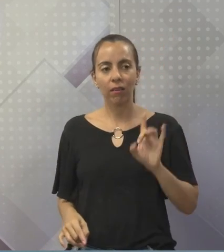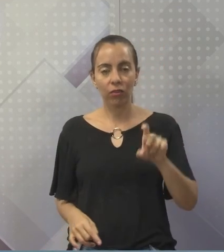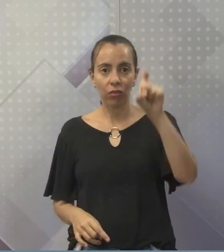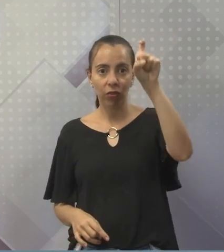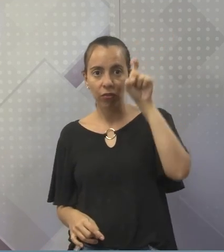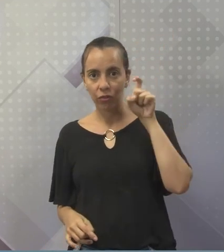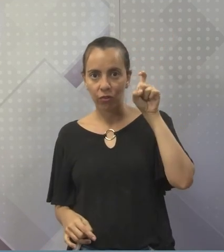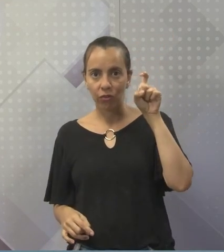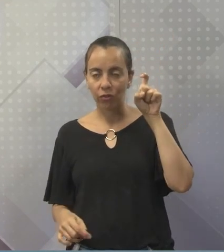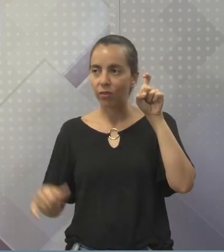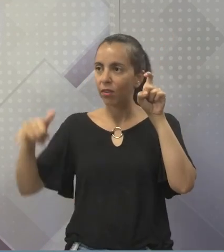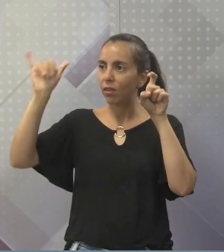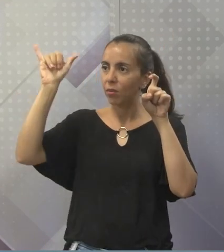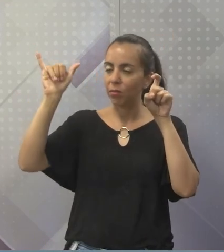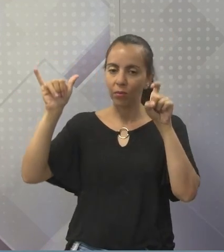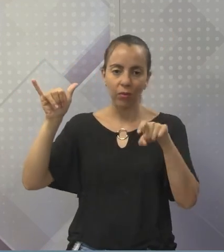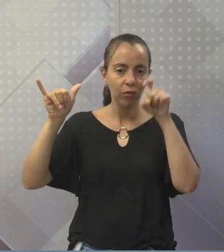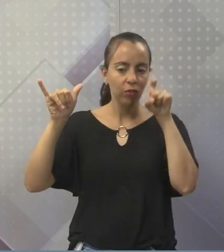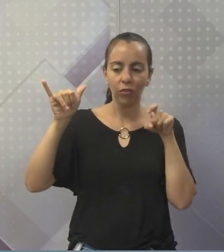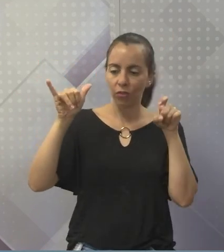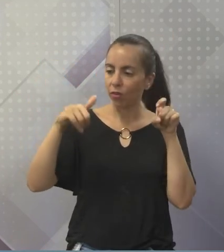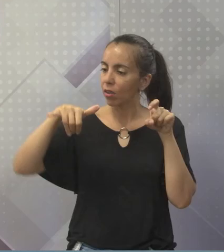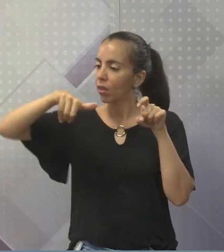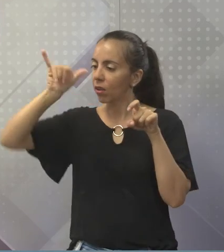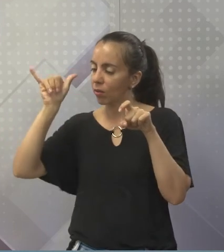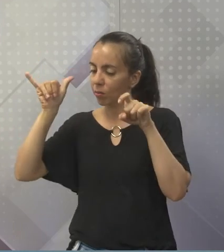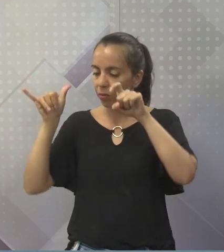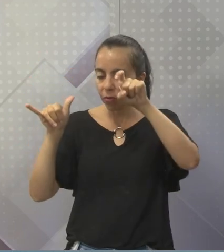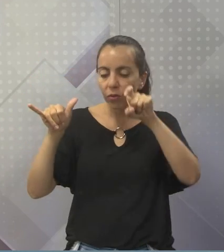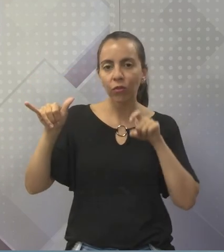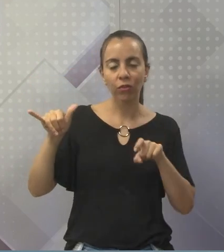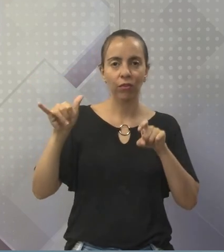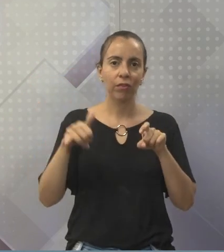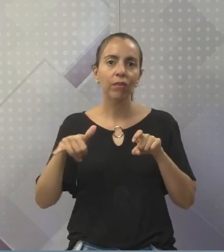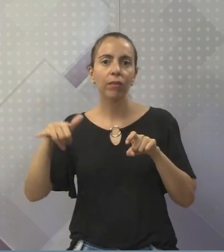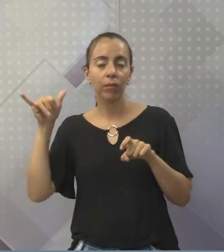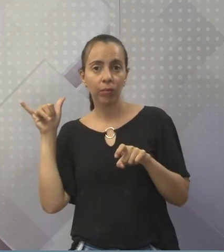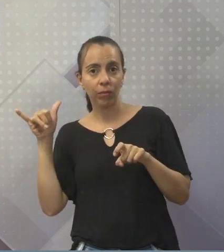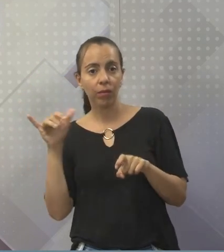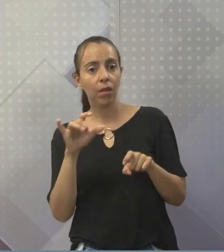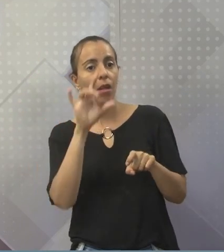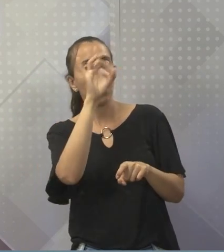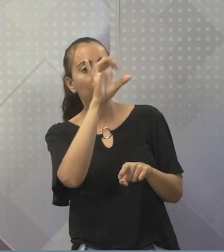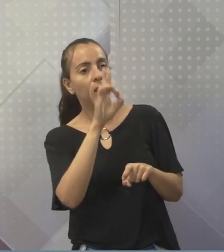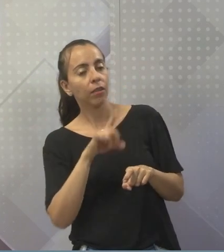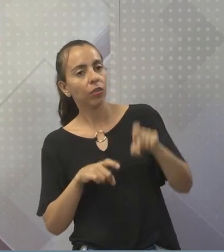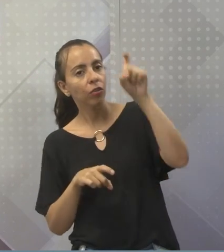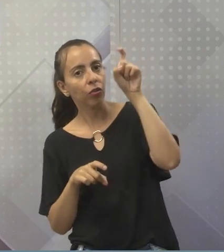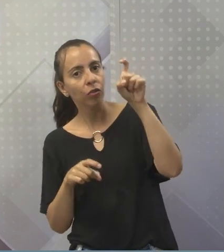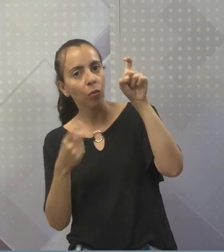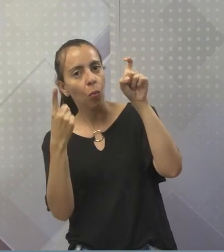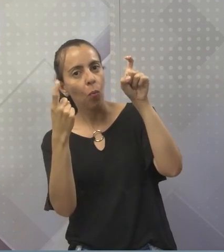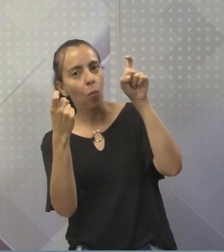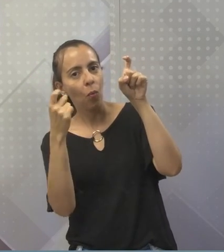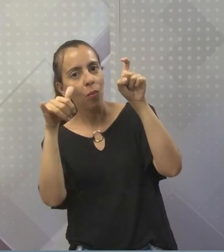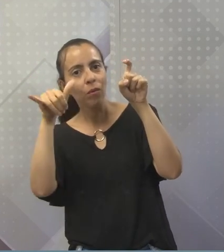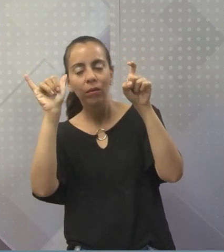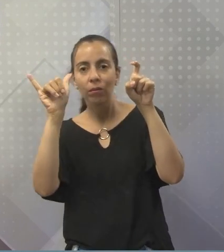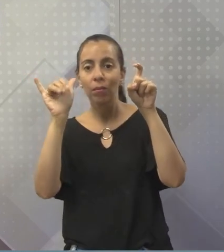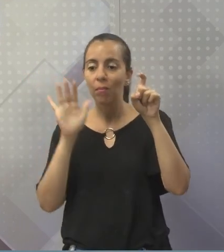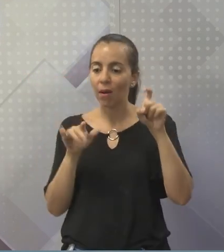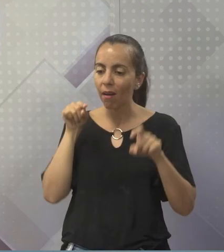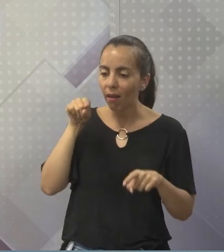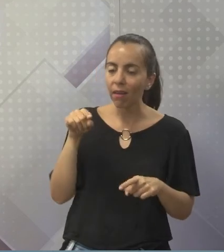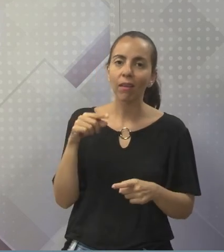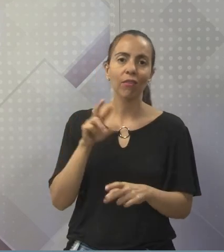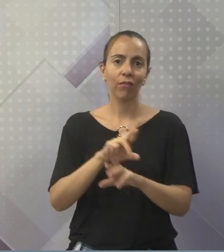um y. Cada valor de x só deve ter um y e não é o que acontece aqui.